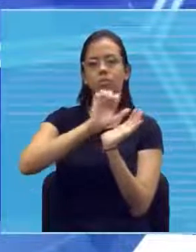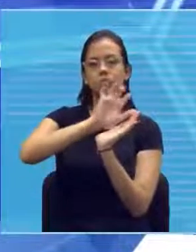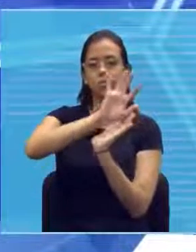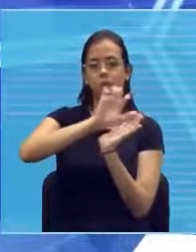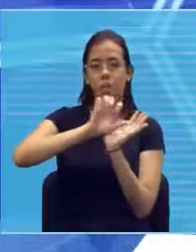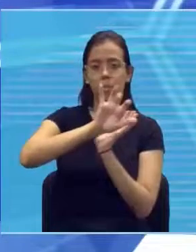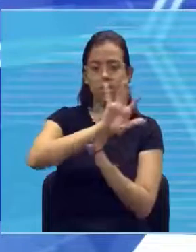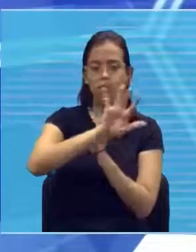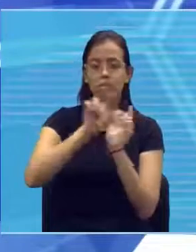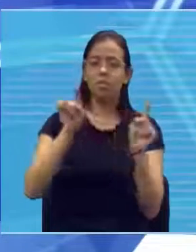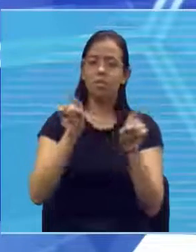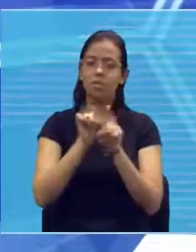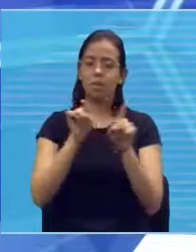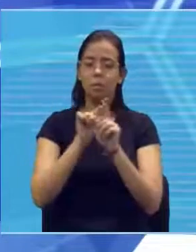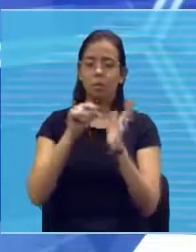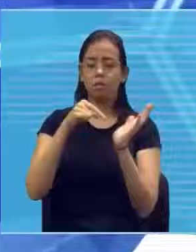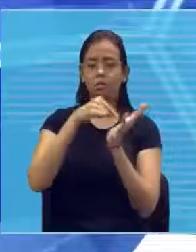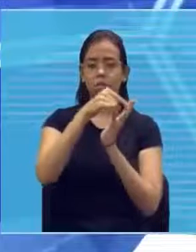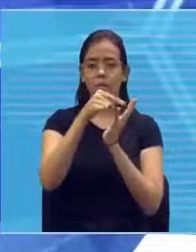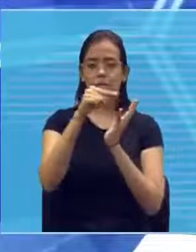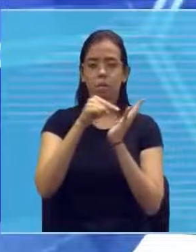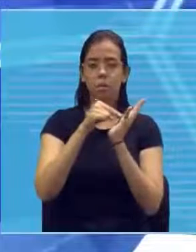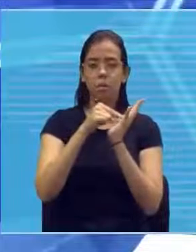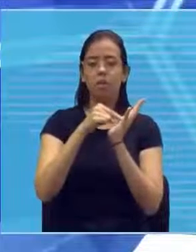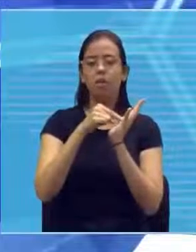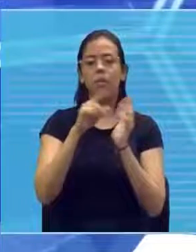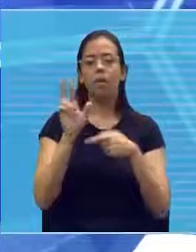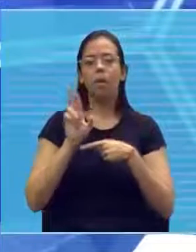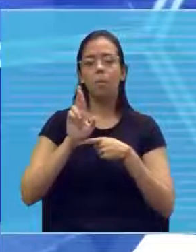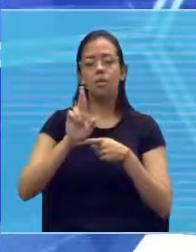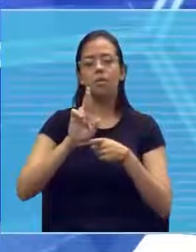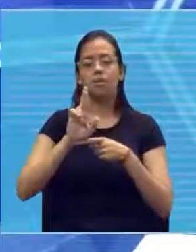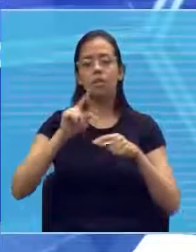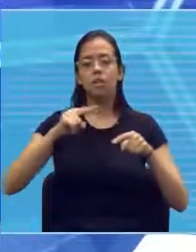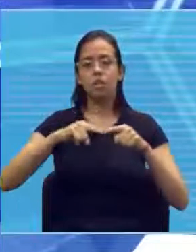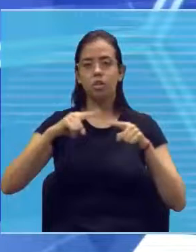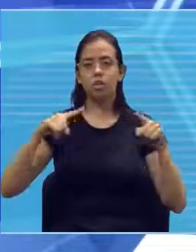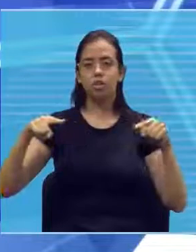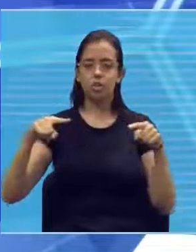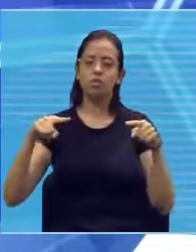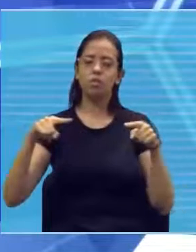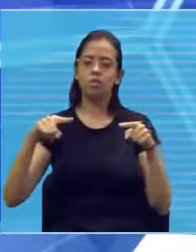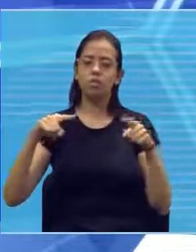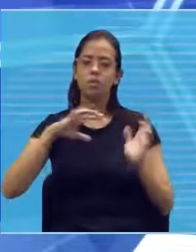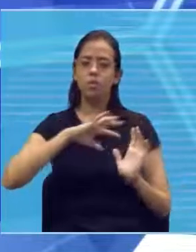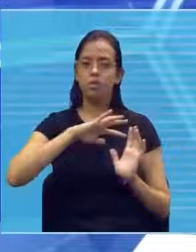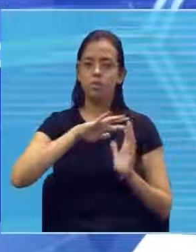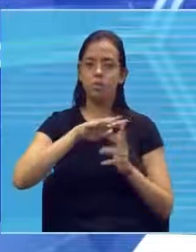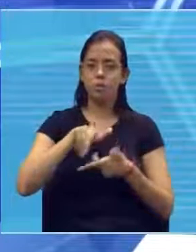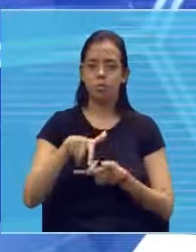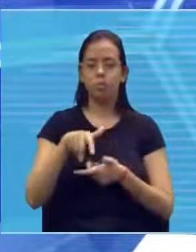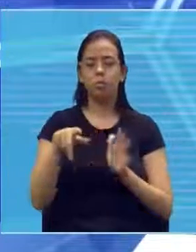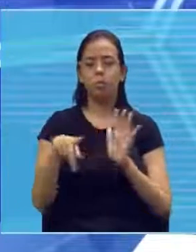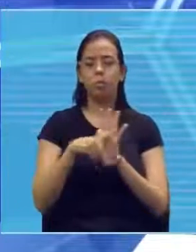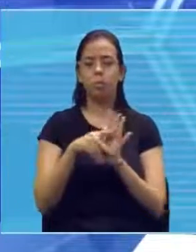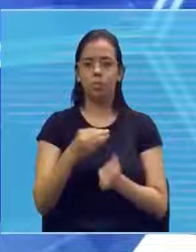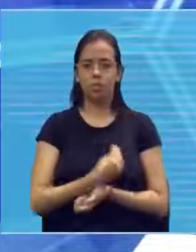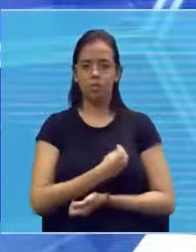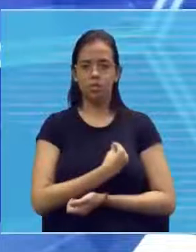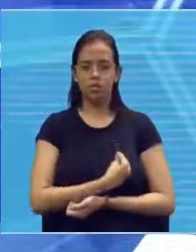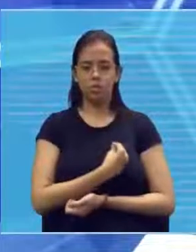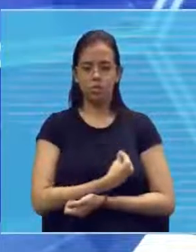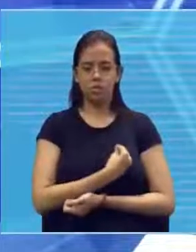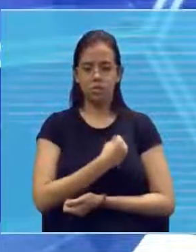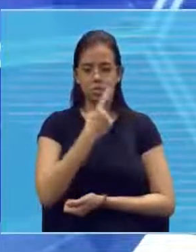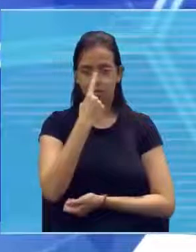além disso as pétalas também representam diferentes níveis dimensionais da existência